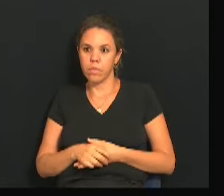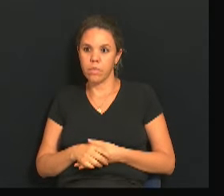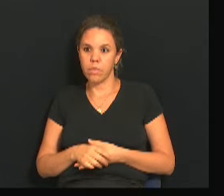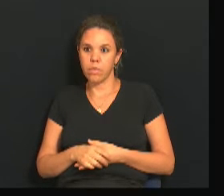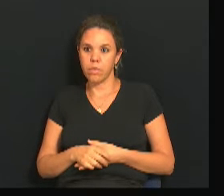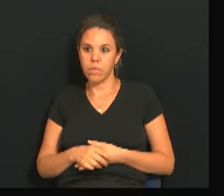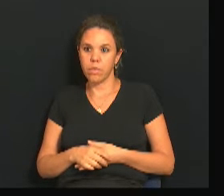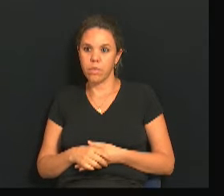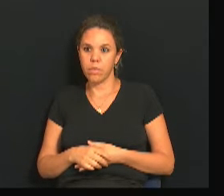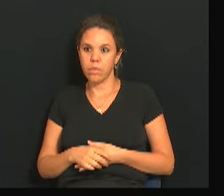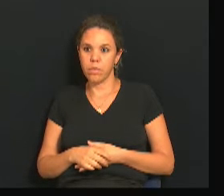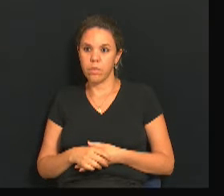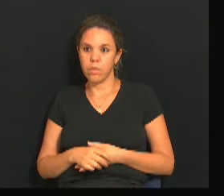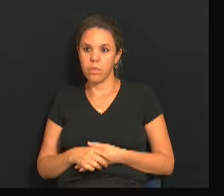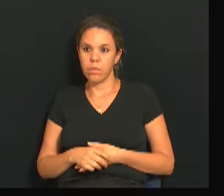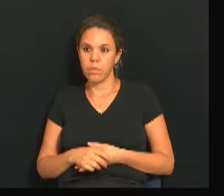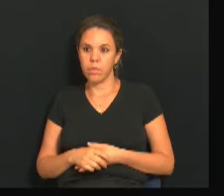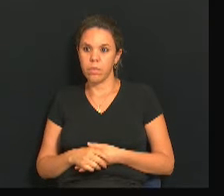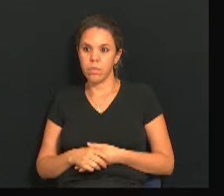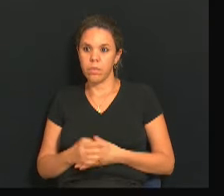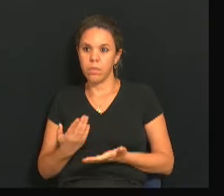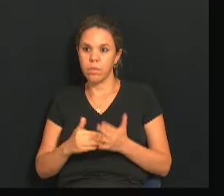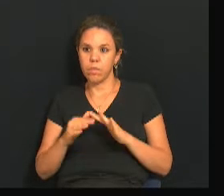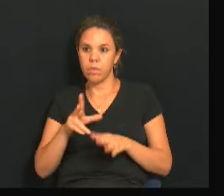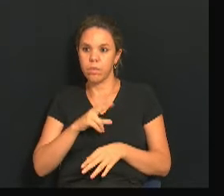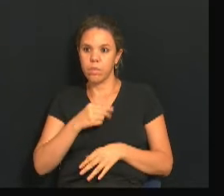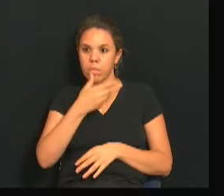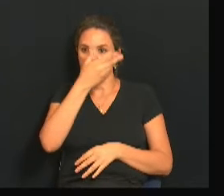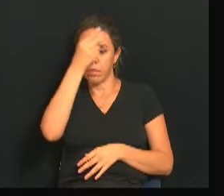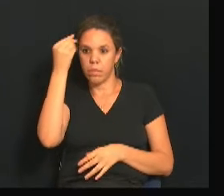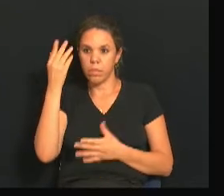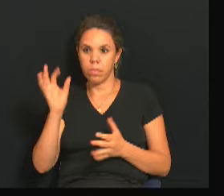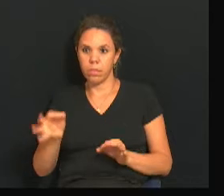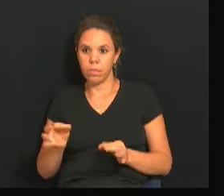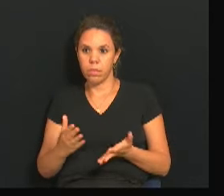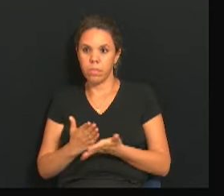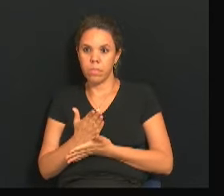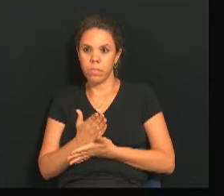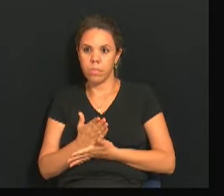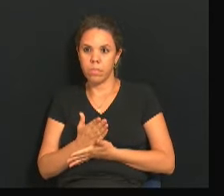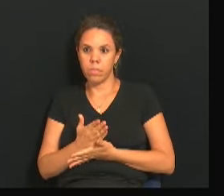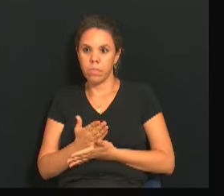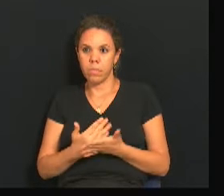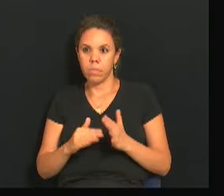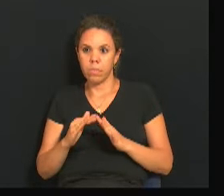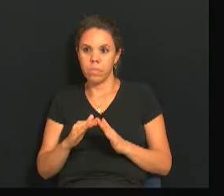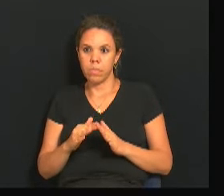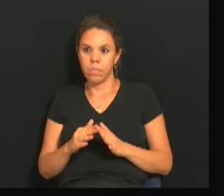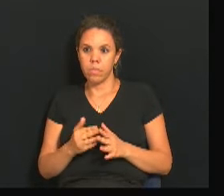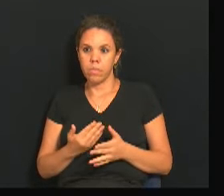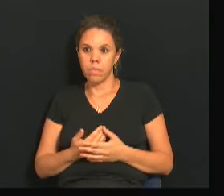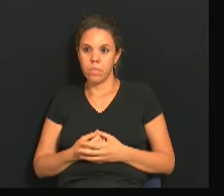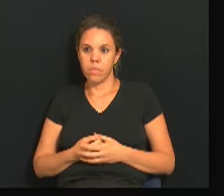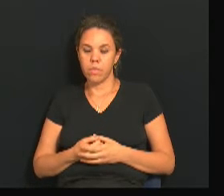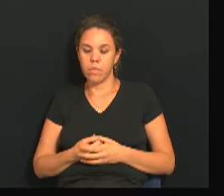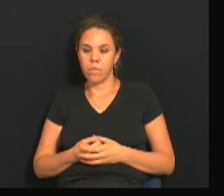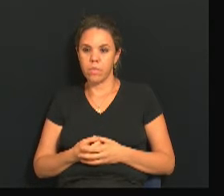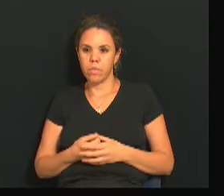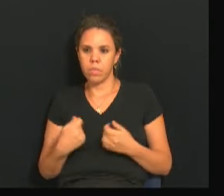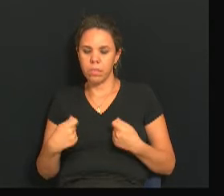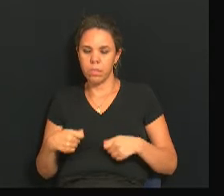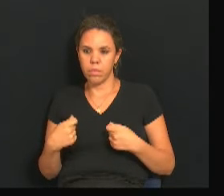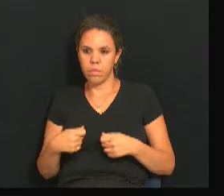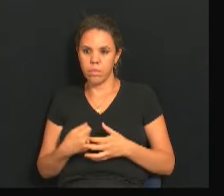E nesse sentido, a gente quer uma escola pública que dê certo. E aí, para que essa escola pública dê certo, é preciso que